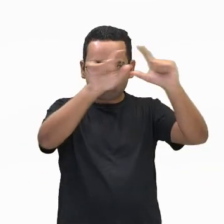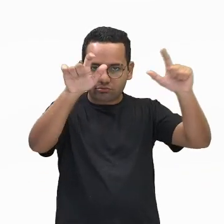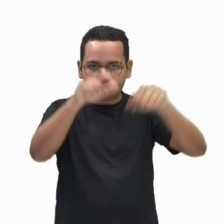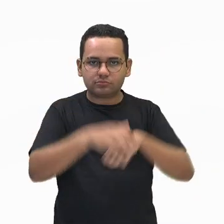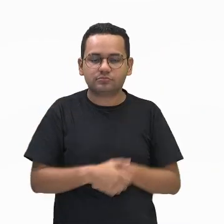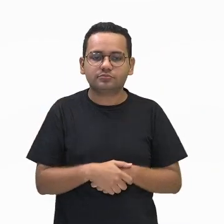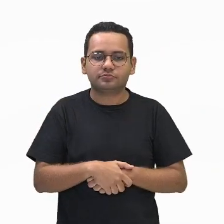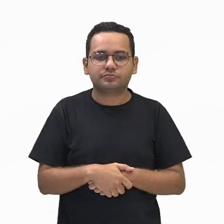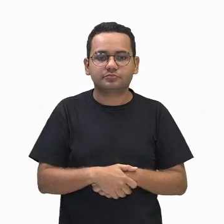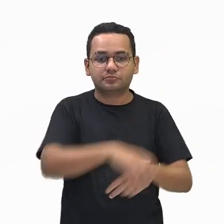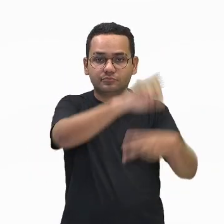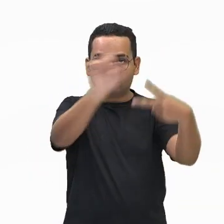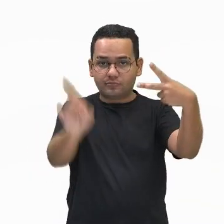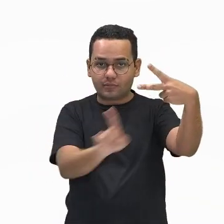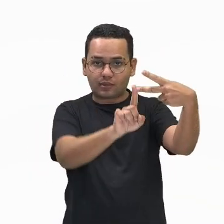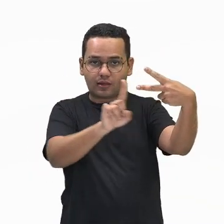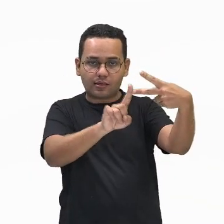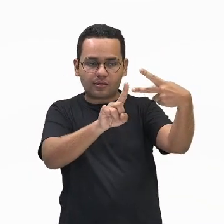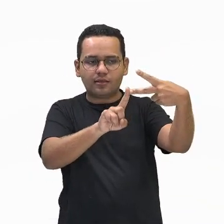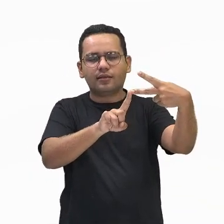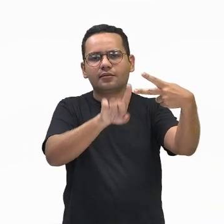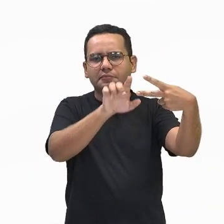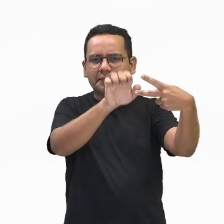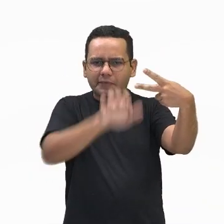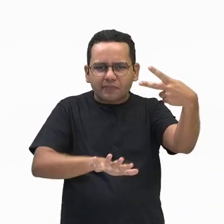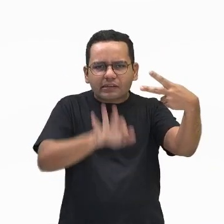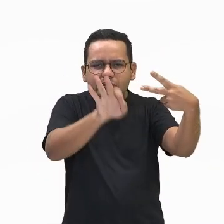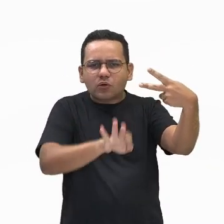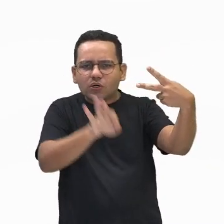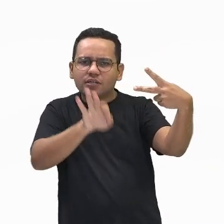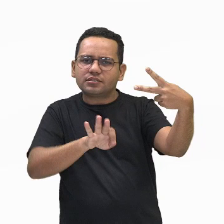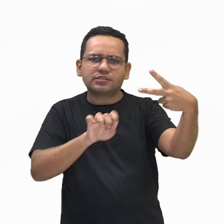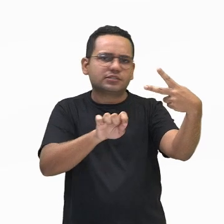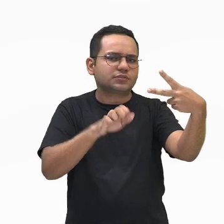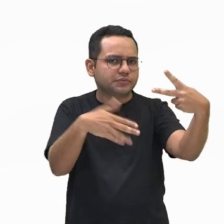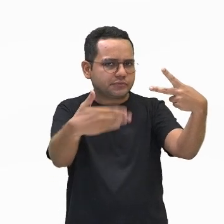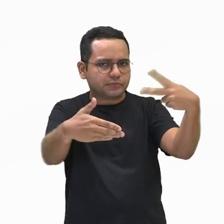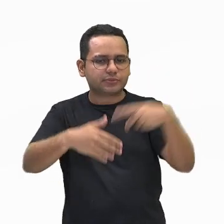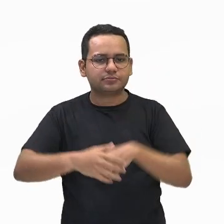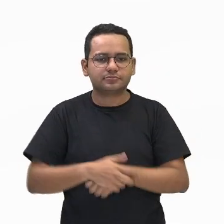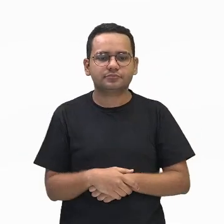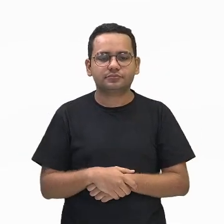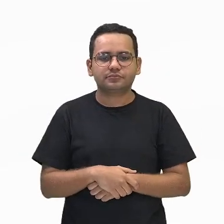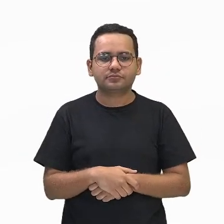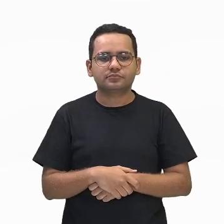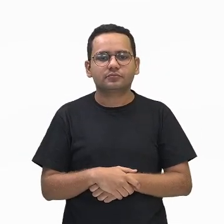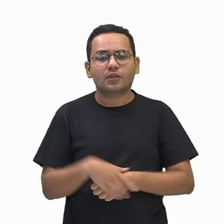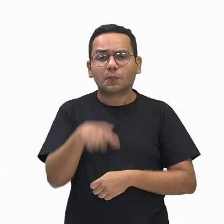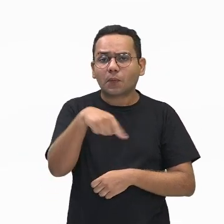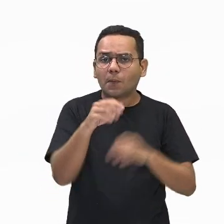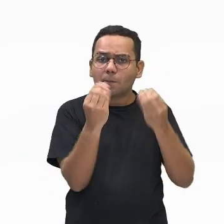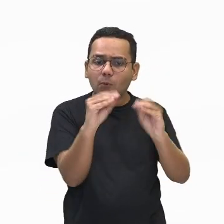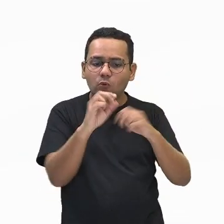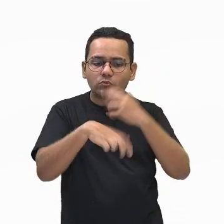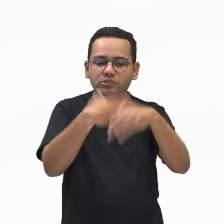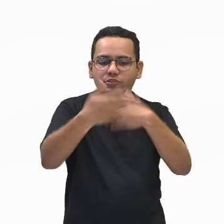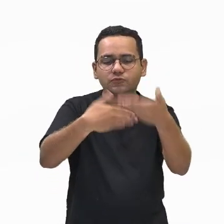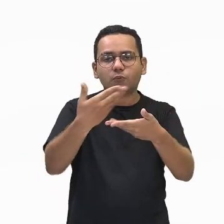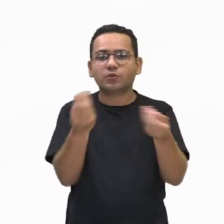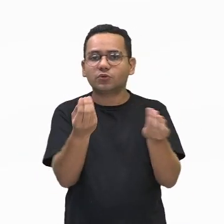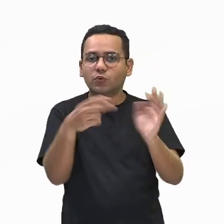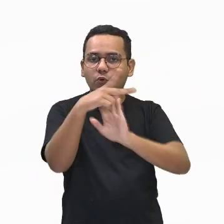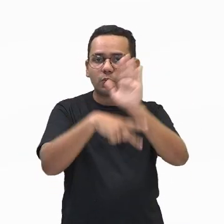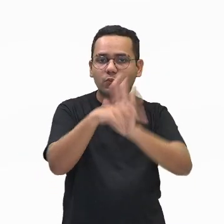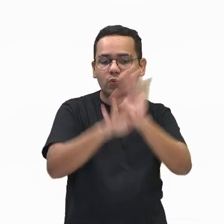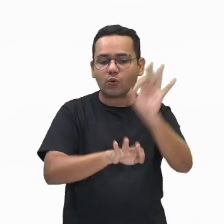Na parte da descrição da atividade, vocês devem colocar todo o desenvolvimento de como o projeto ele foi